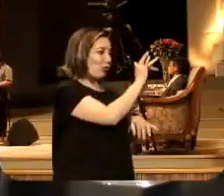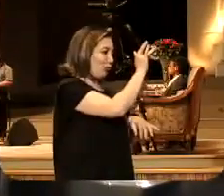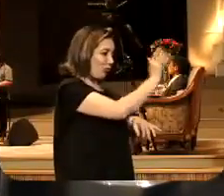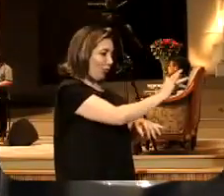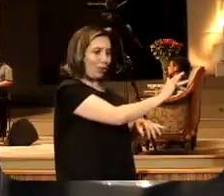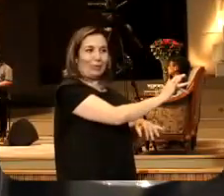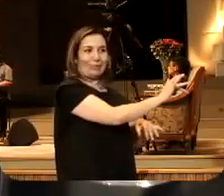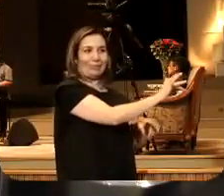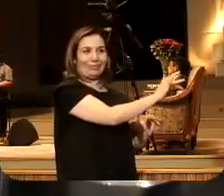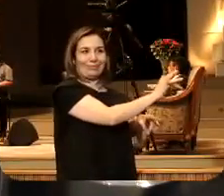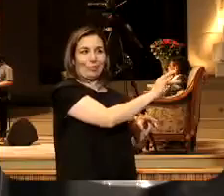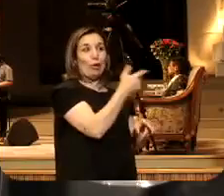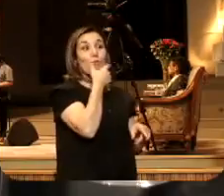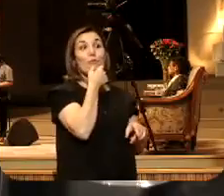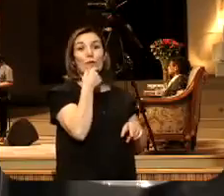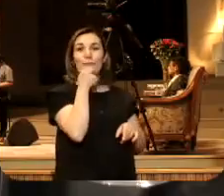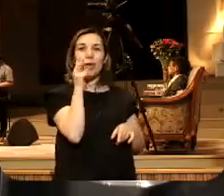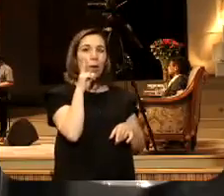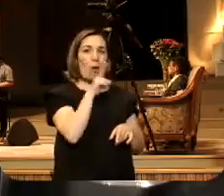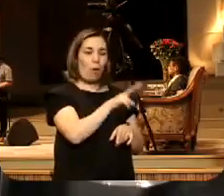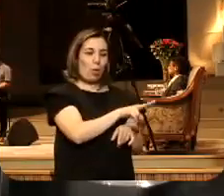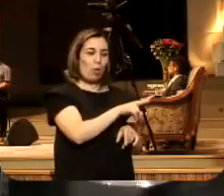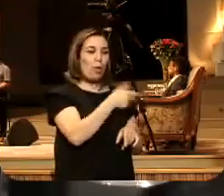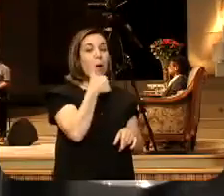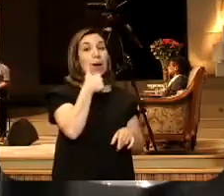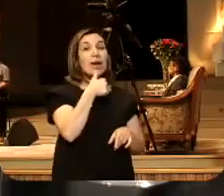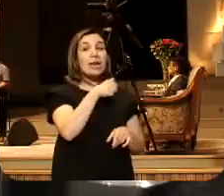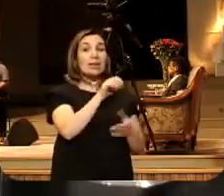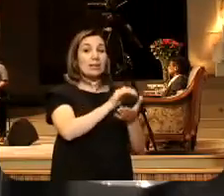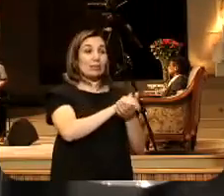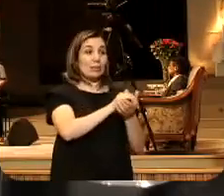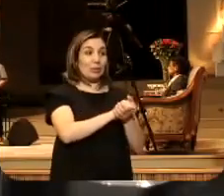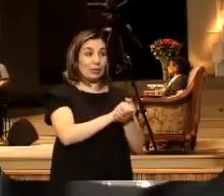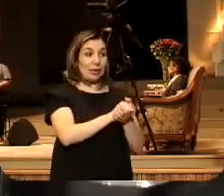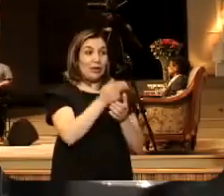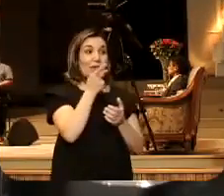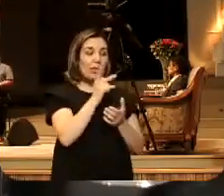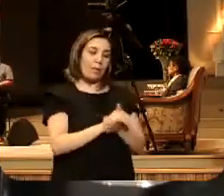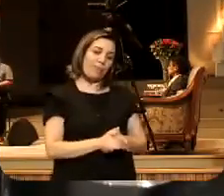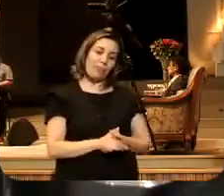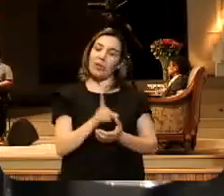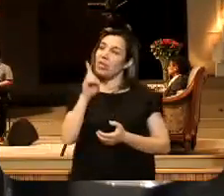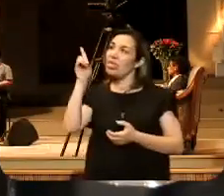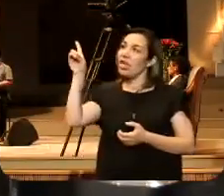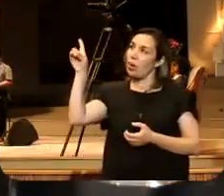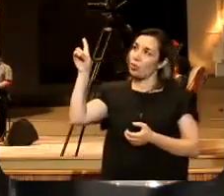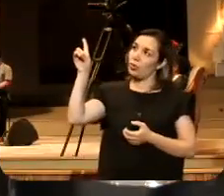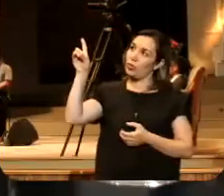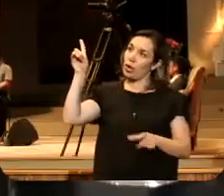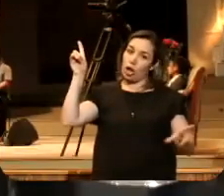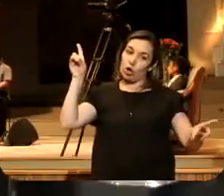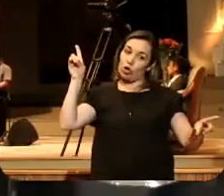dele. E ele disse, Deus está buscando o nosso menino.